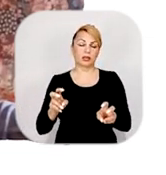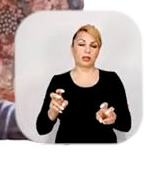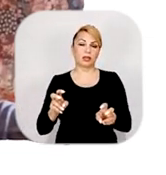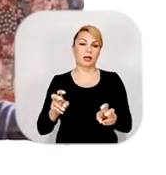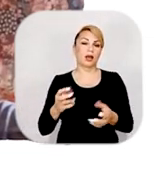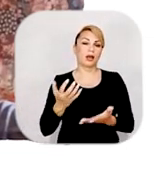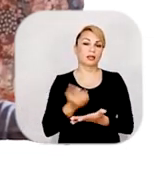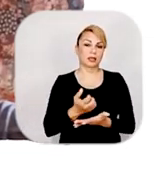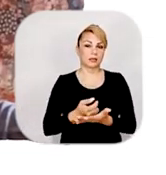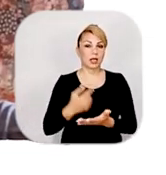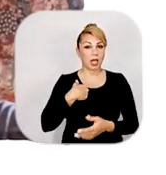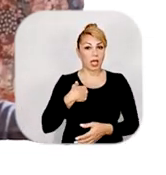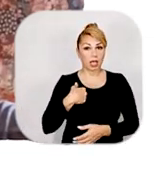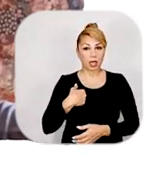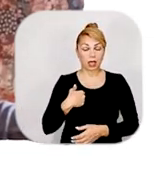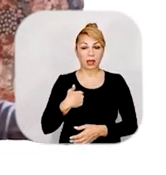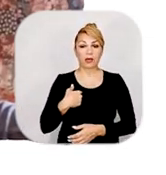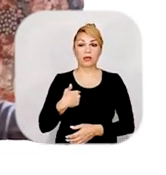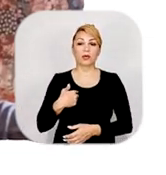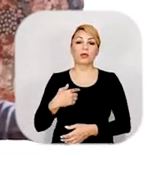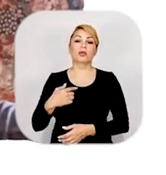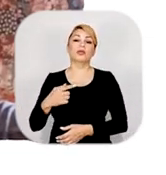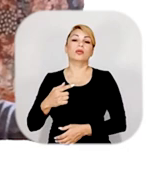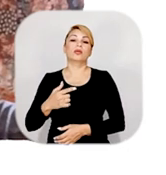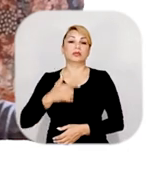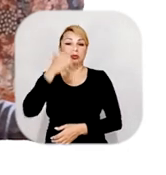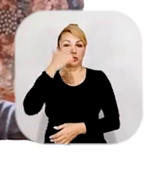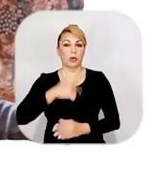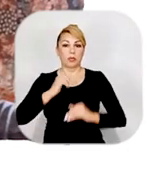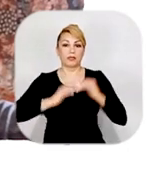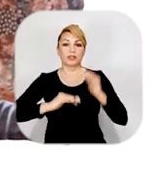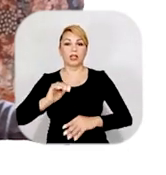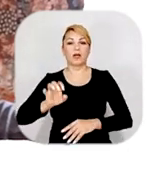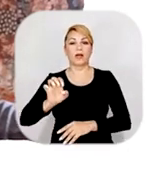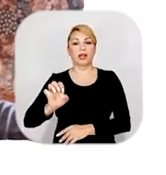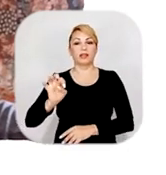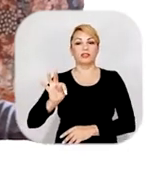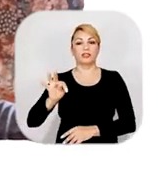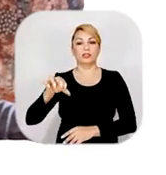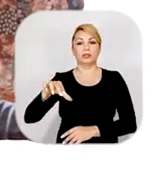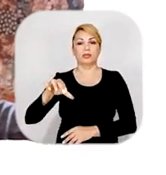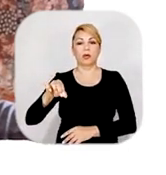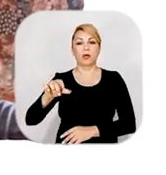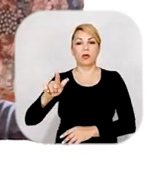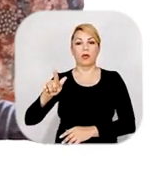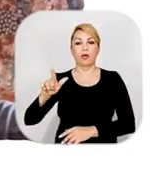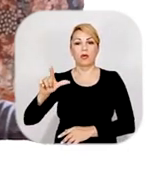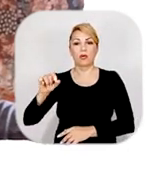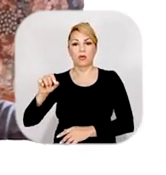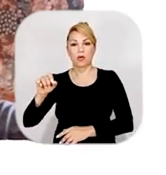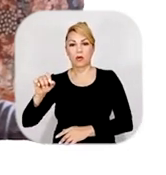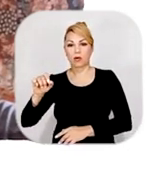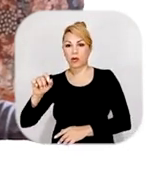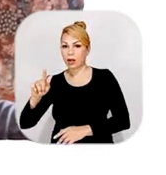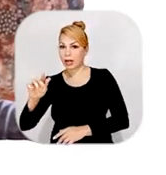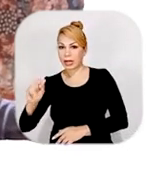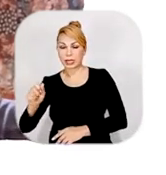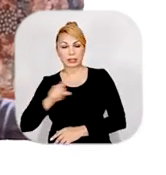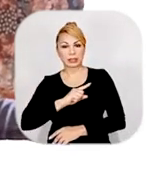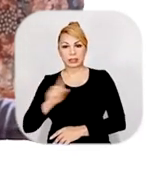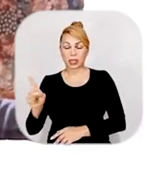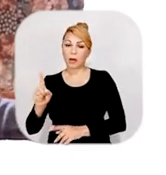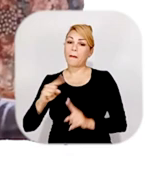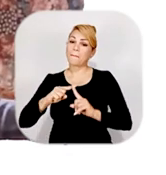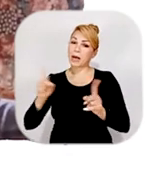não entendo nada disso, mas o que eu fiz? Eu peguei os arquivos que existiam no Museu